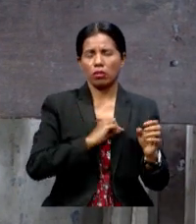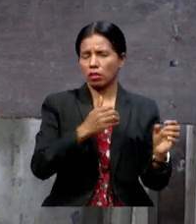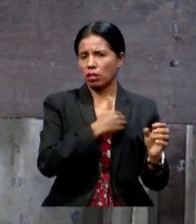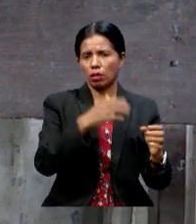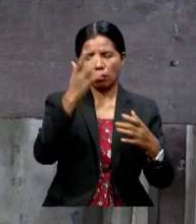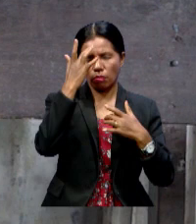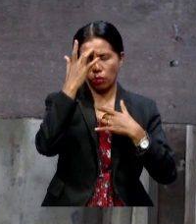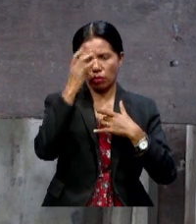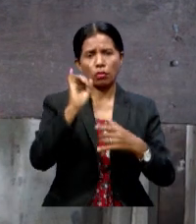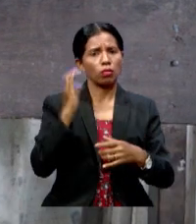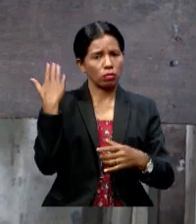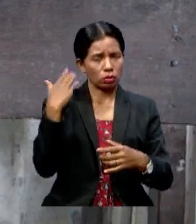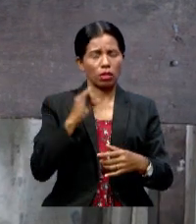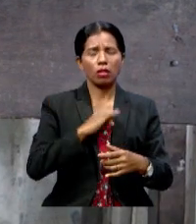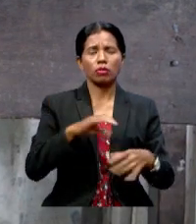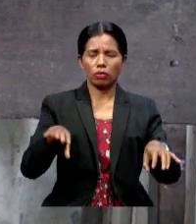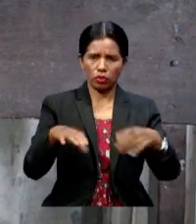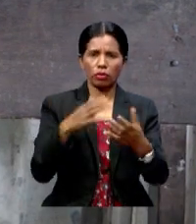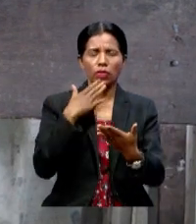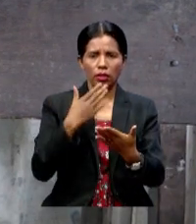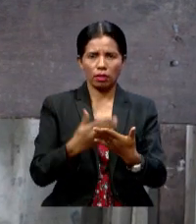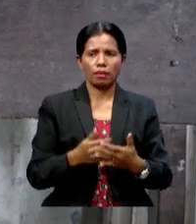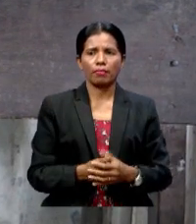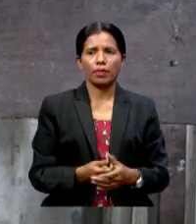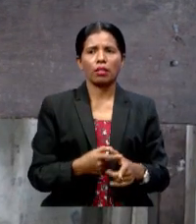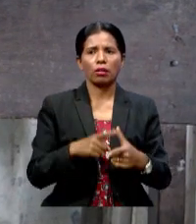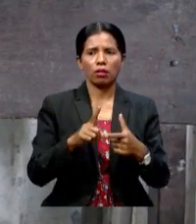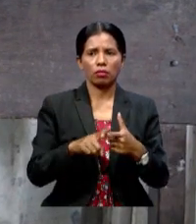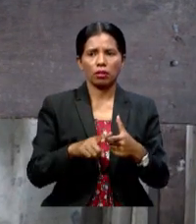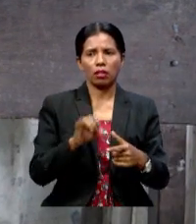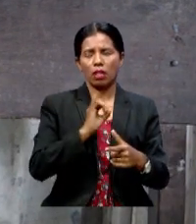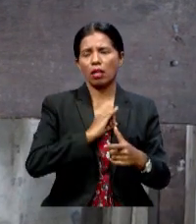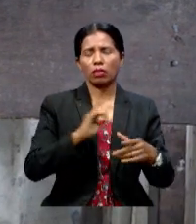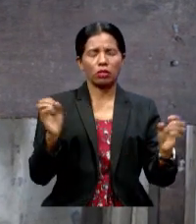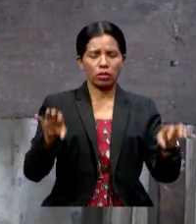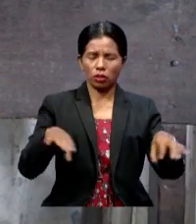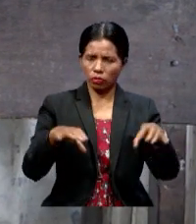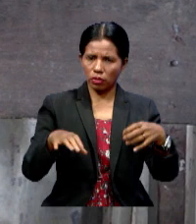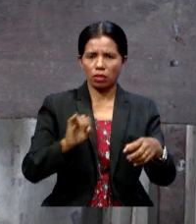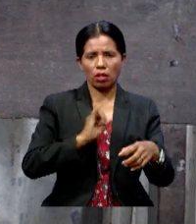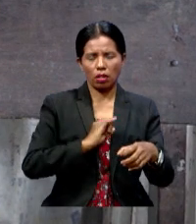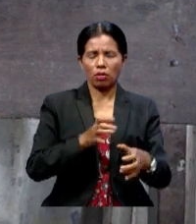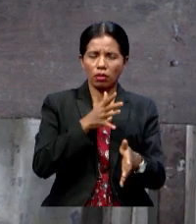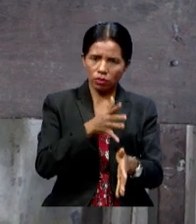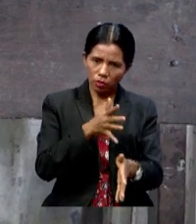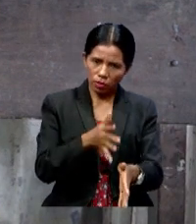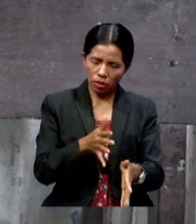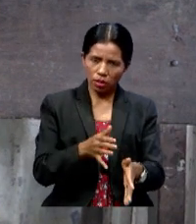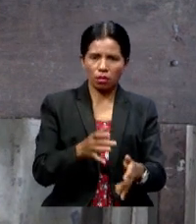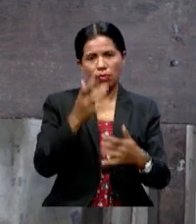Ilo fa servisu dia. Ikusi ha servisu la iona kiri kona ala dia